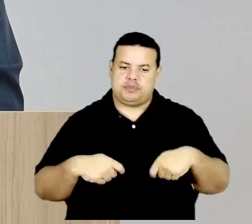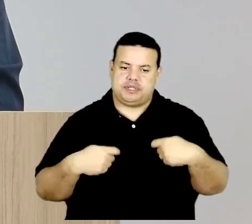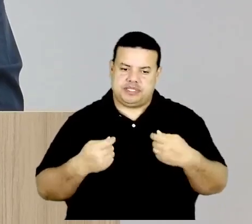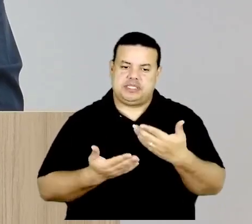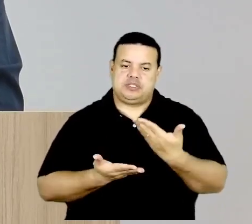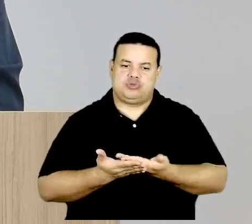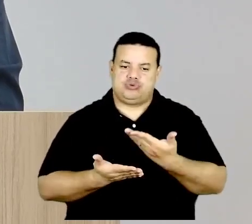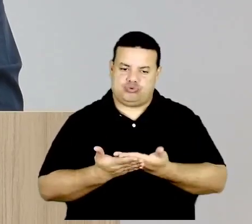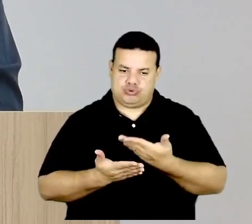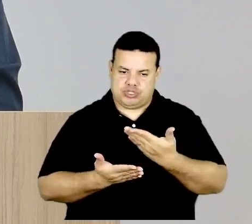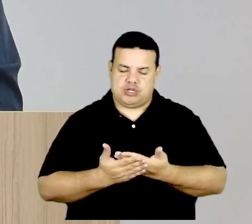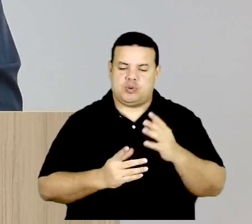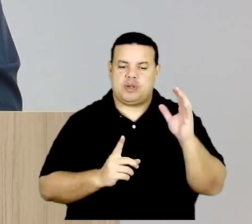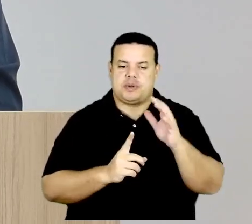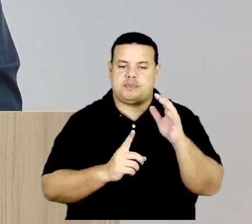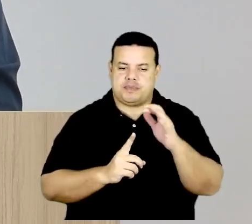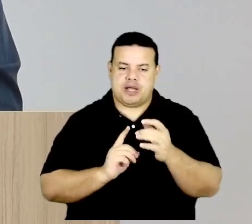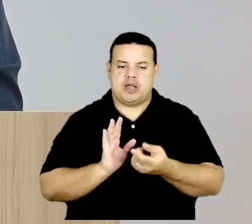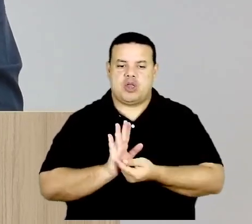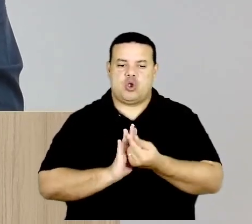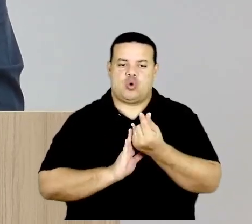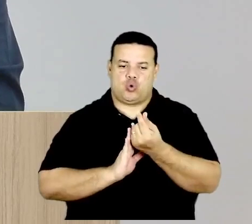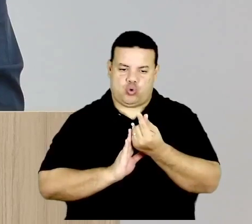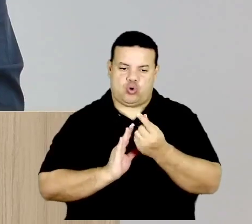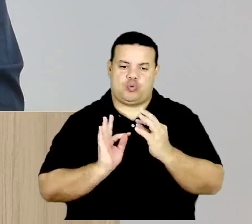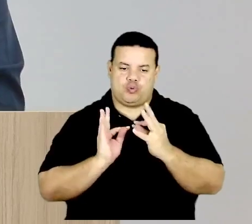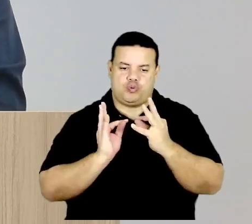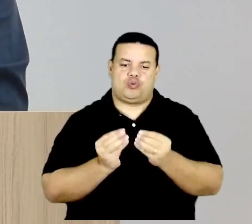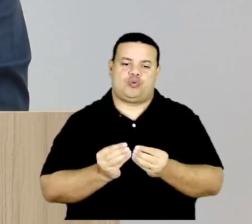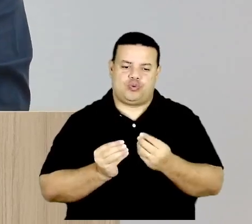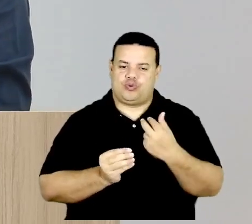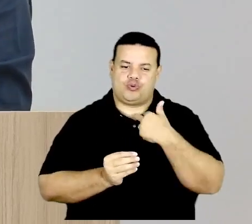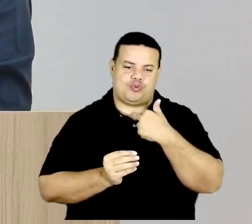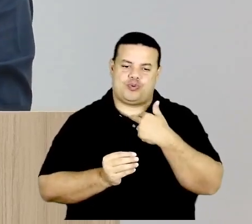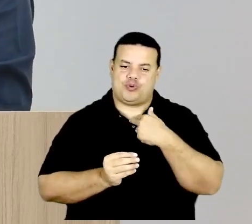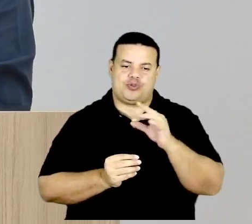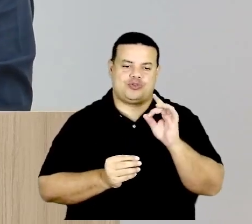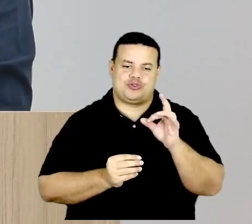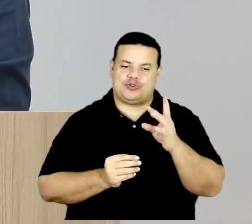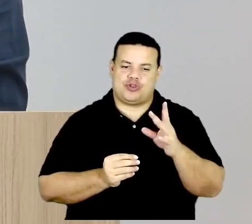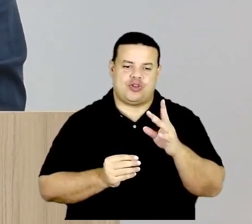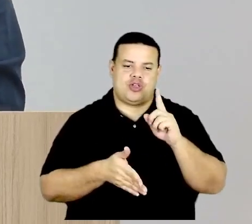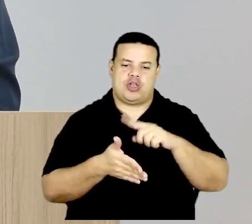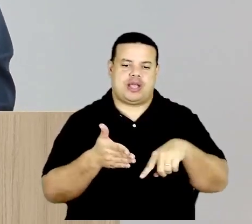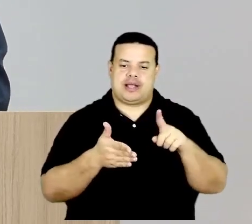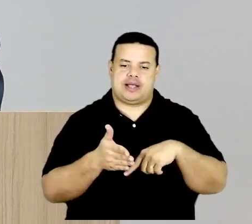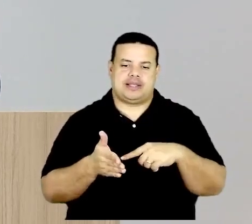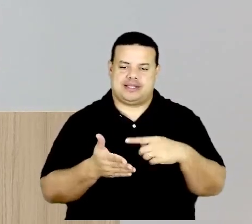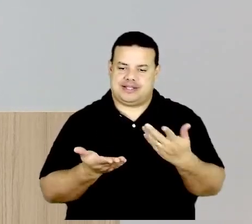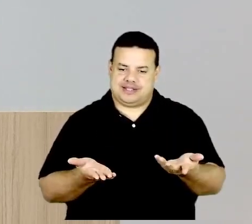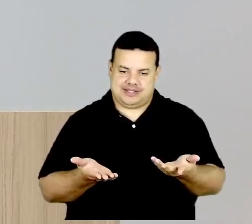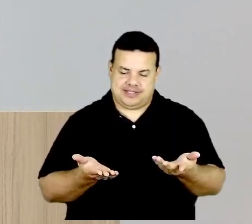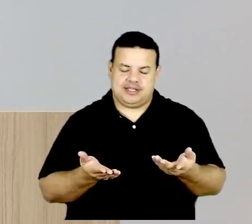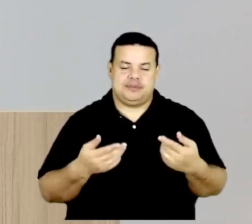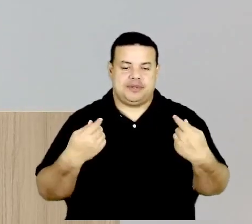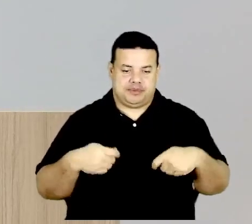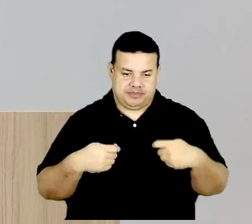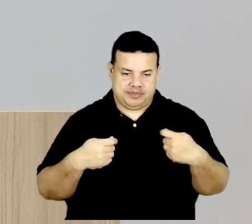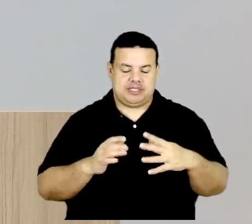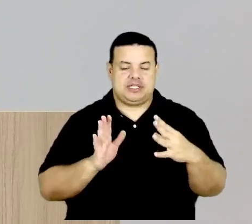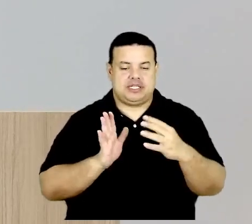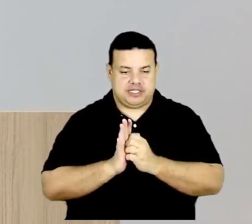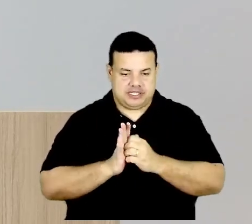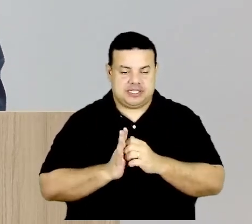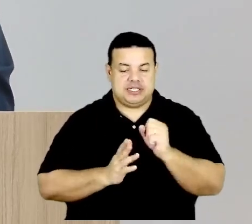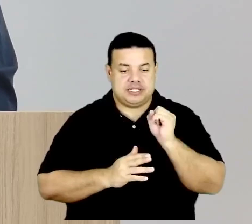econômico de tudo isso Prefeito não pode lá simplesmente abrir mão né mas precisa aqui registrar que se existir alguma